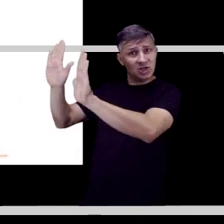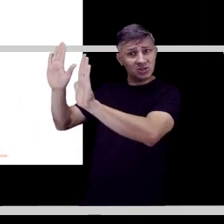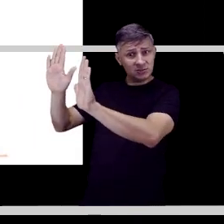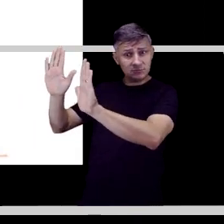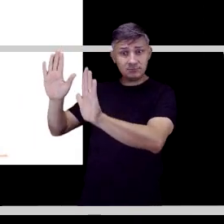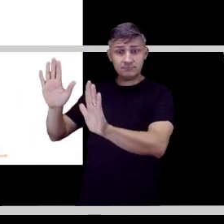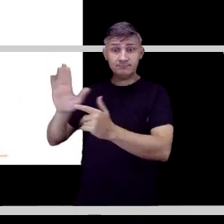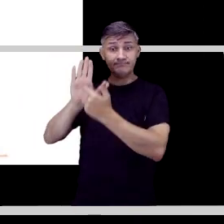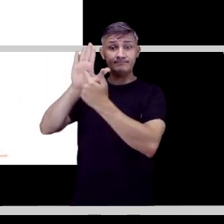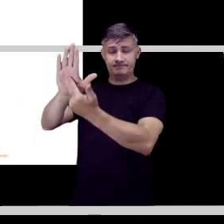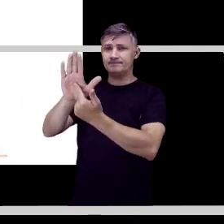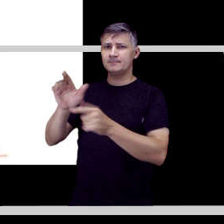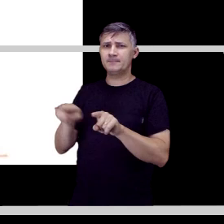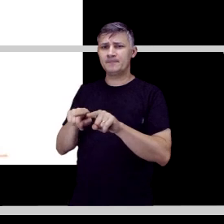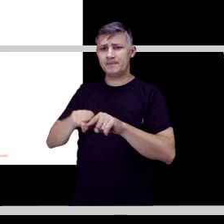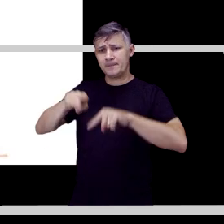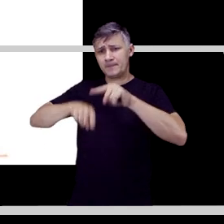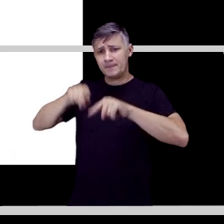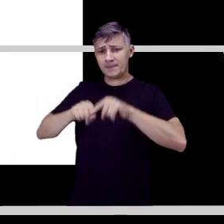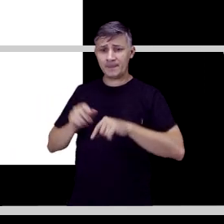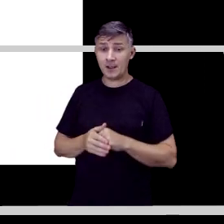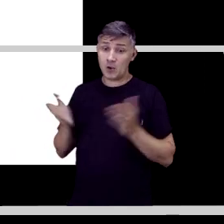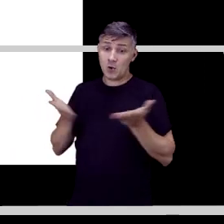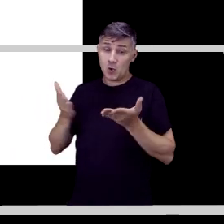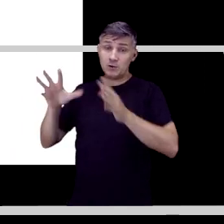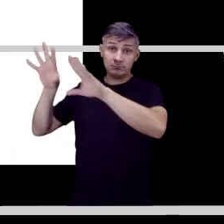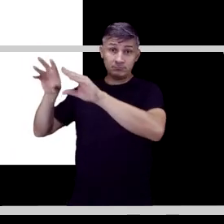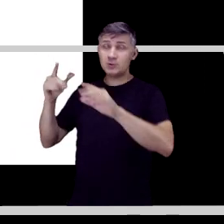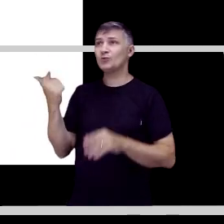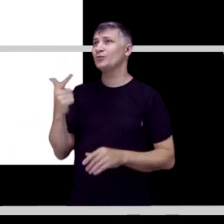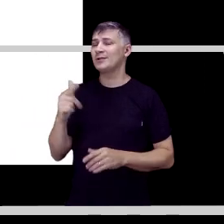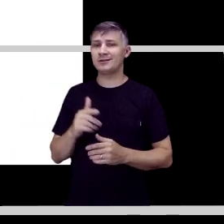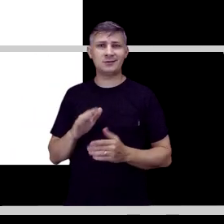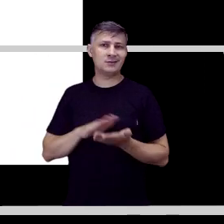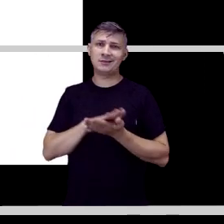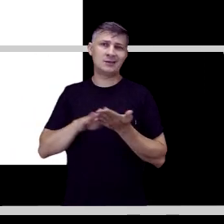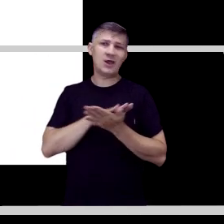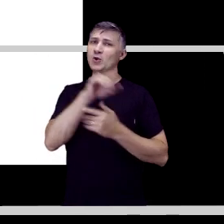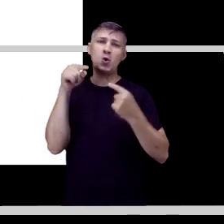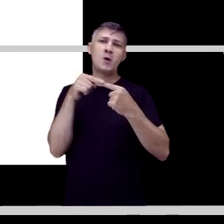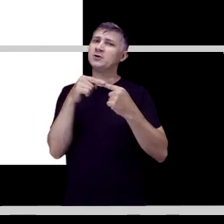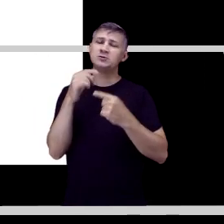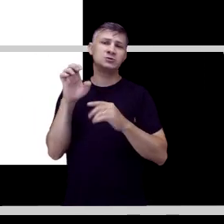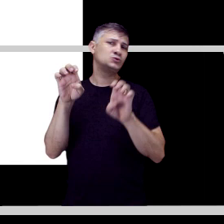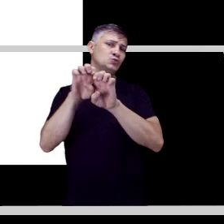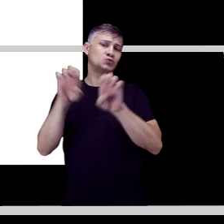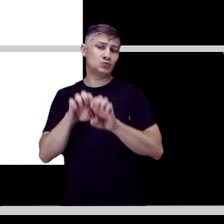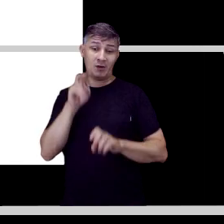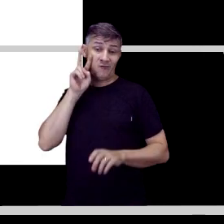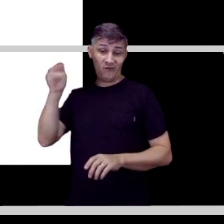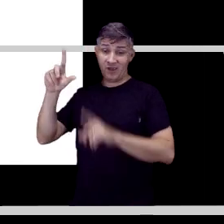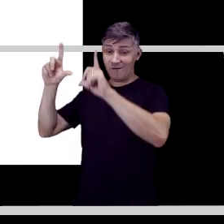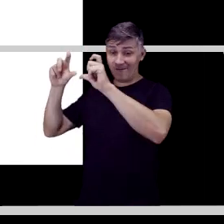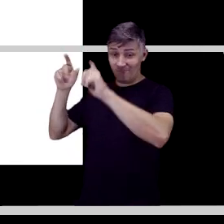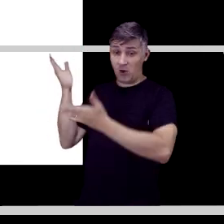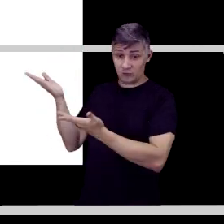sua volumetria, né? Eles hoje não têm nenhuma função estrutural, como a gente pode ver aqui nessas